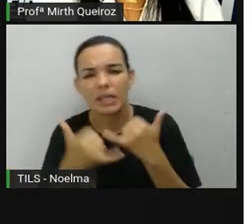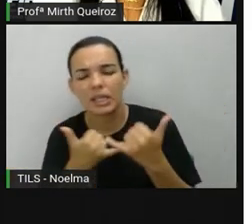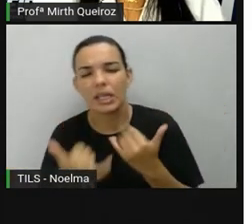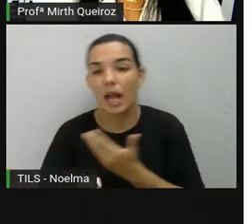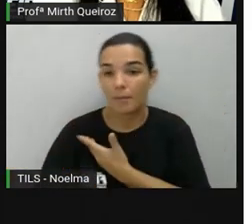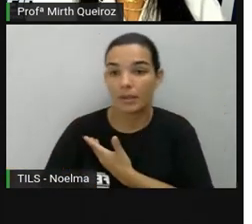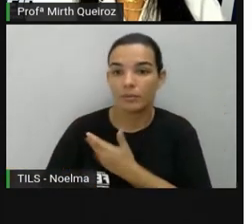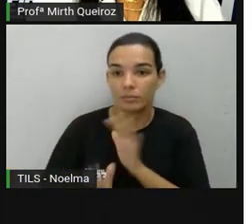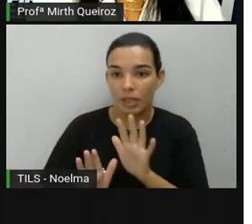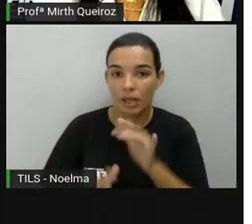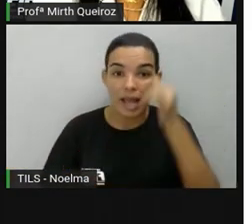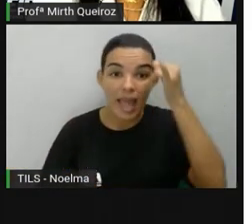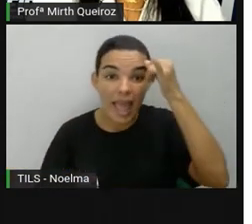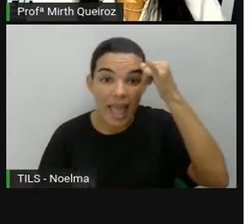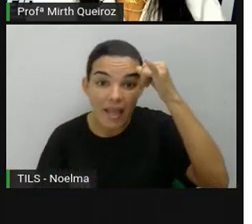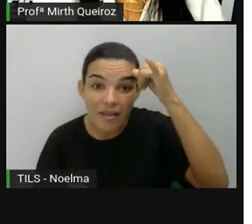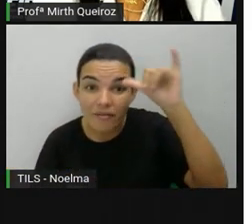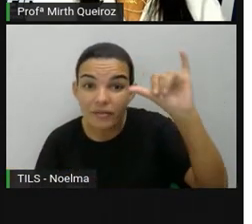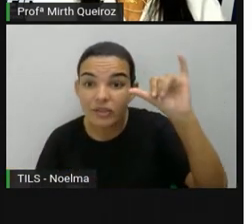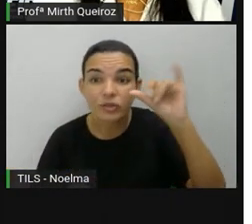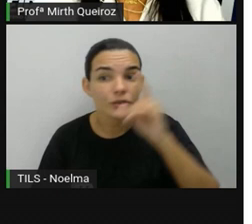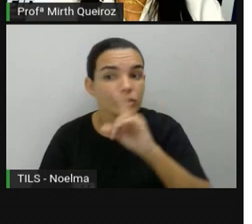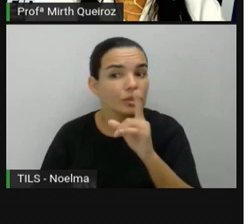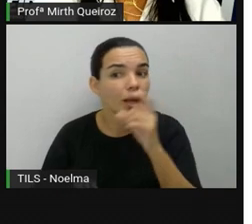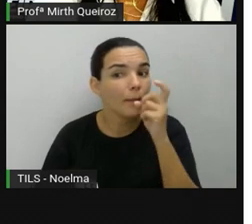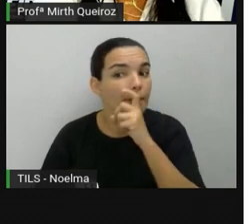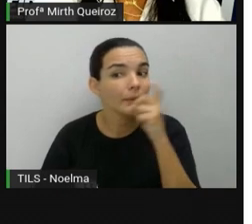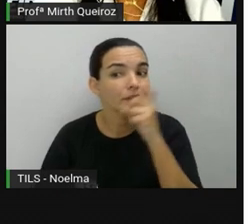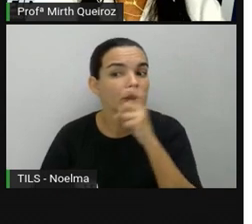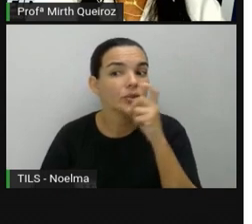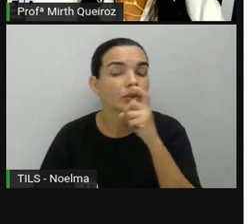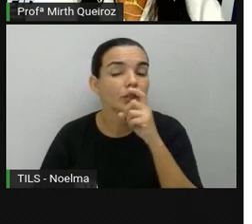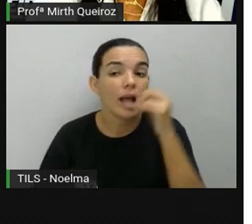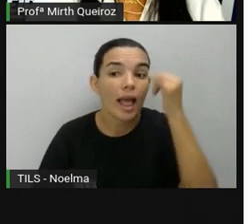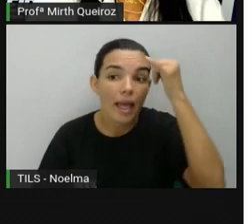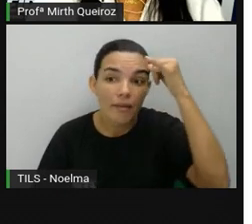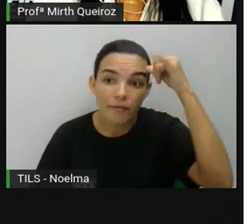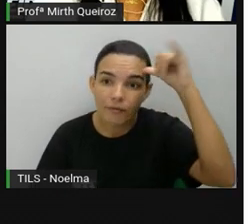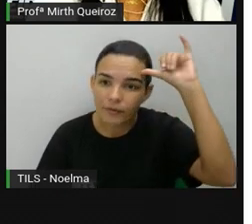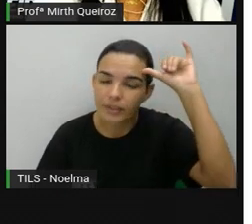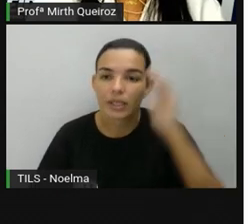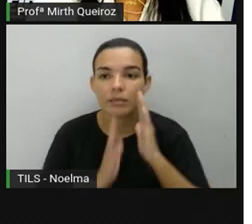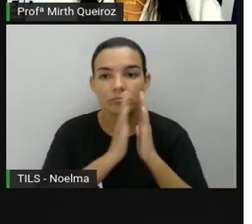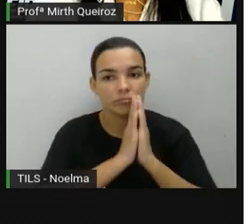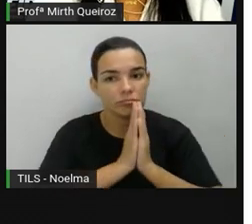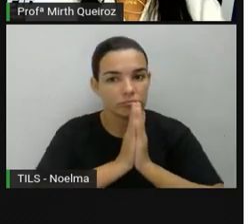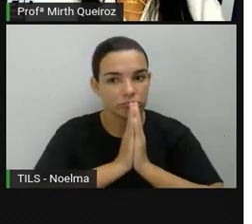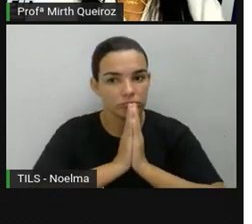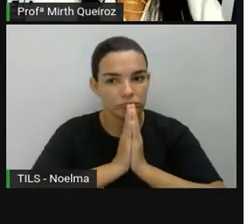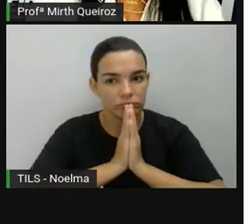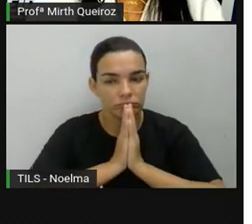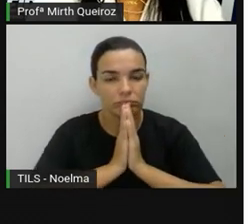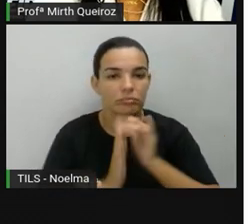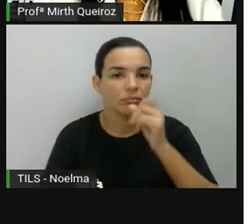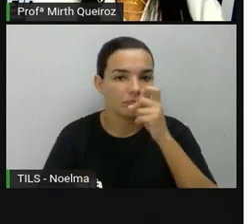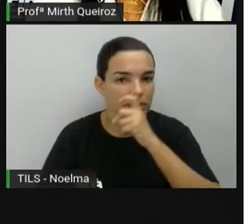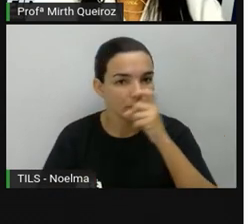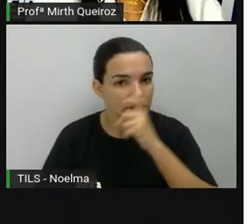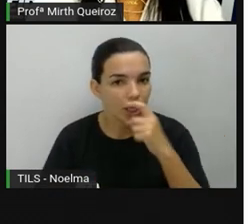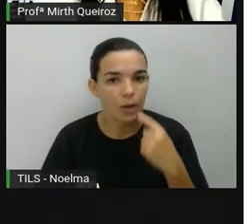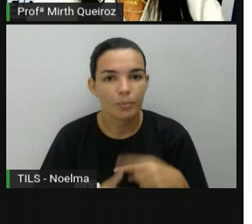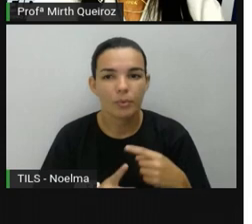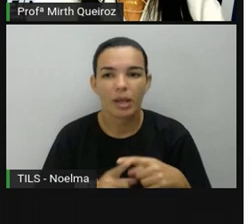invente. Em um mundo conectado, mentiras têm pernas curtas, né? Até porque se vocês colocarem lá